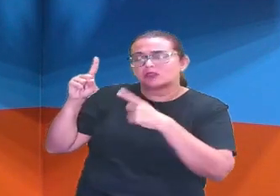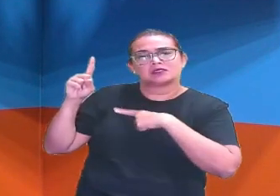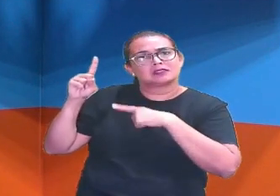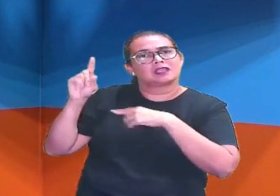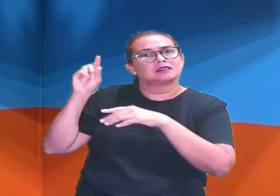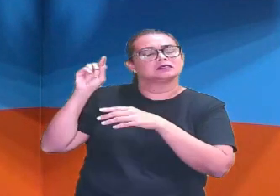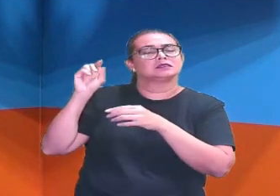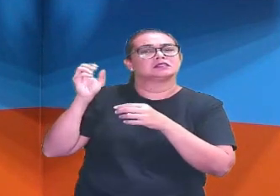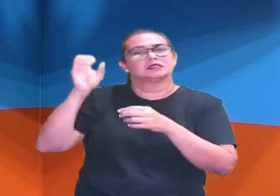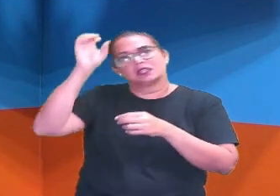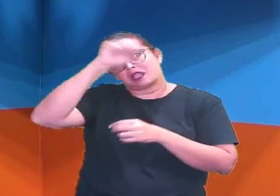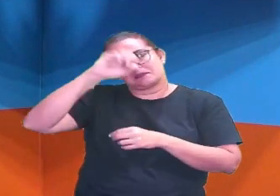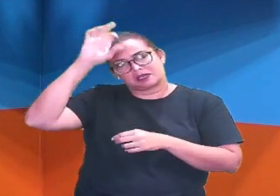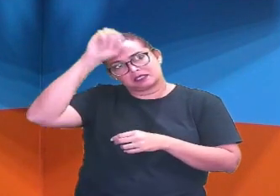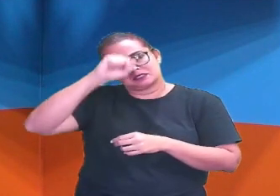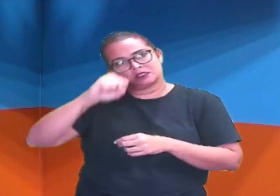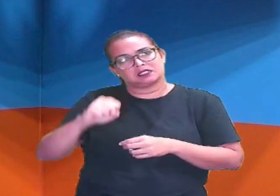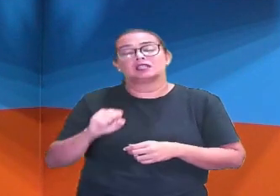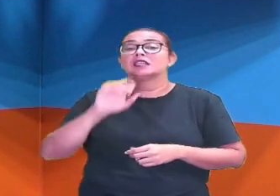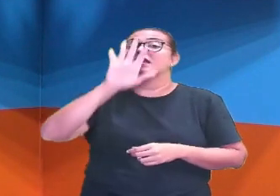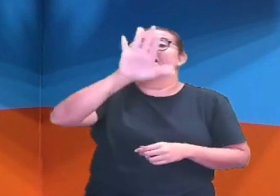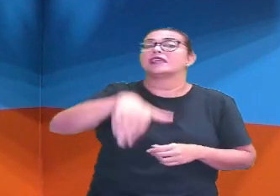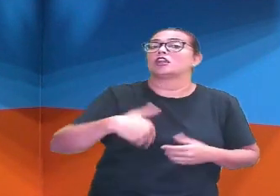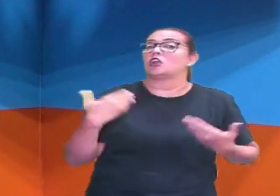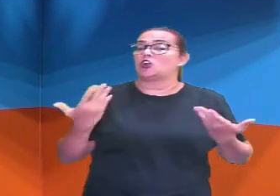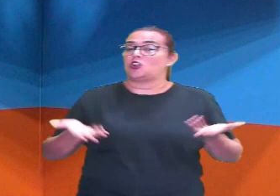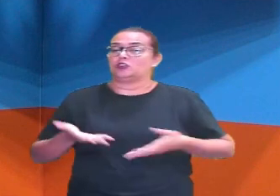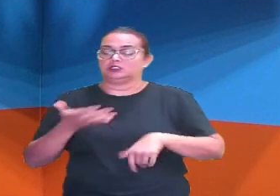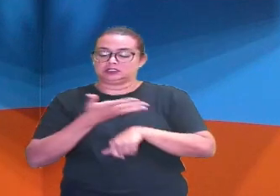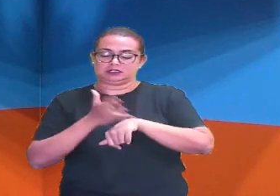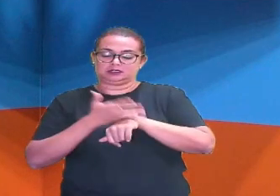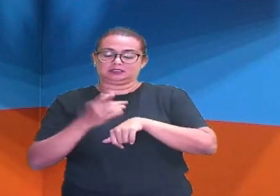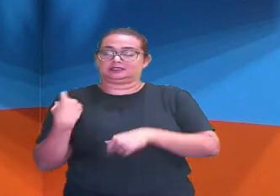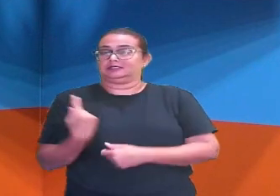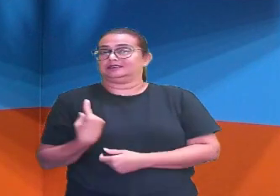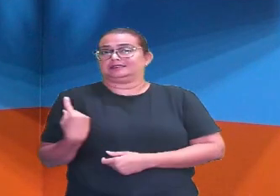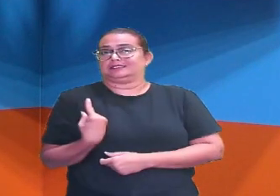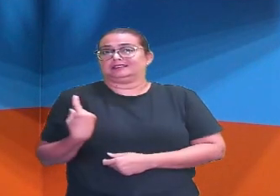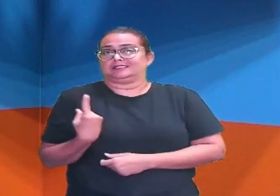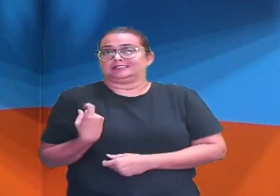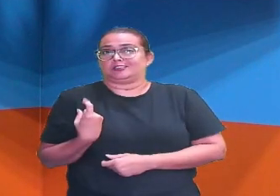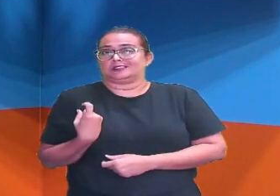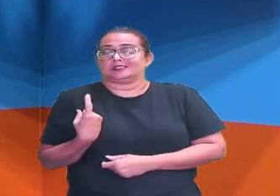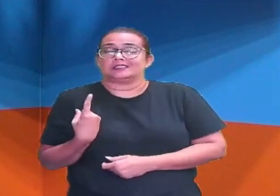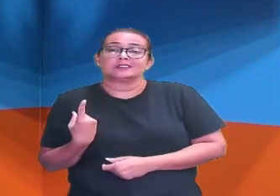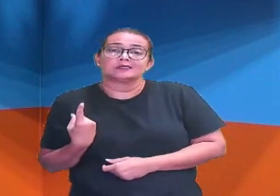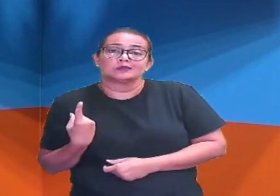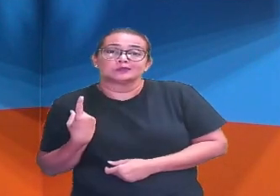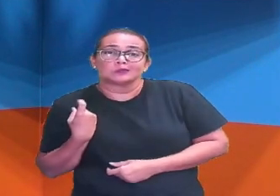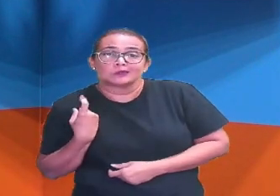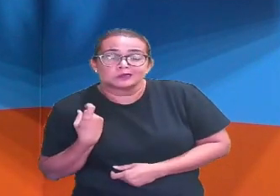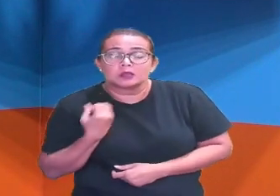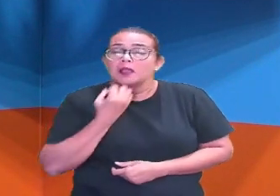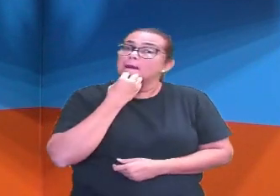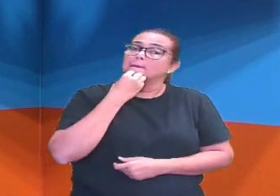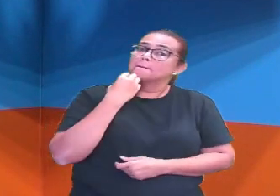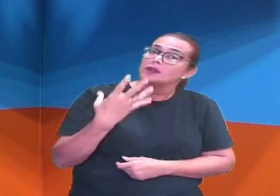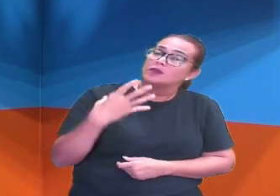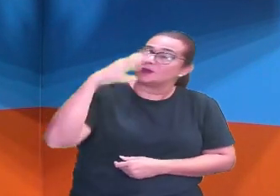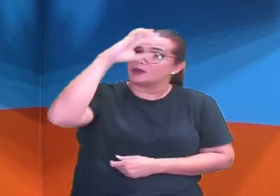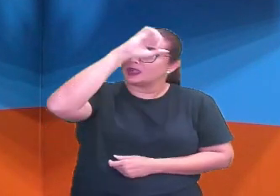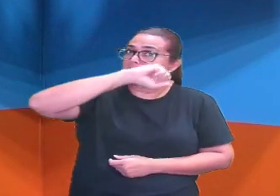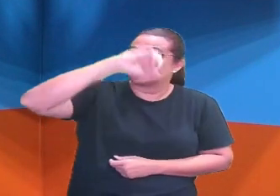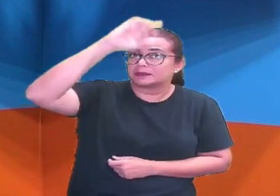professora, hoje eu pratiquei sozinho. Então, é uma nova forma, é uma forma de aprender,